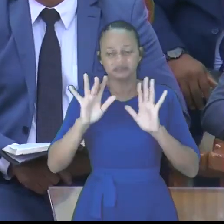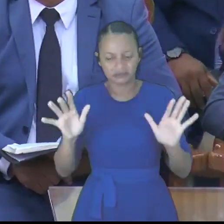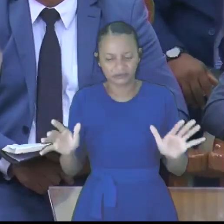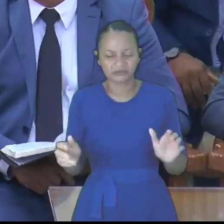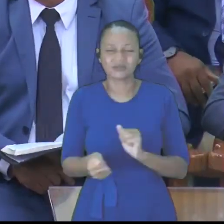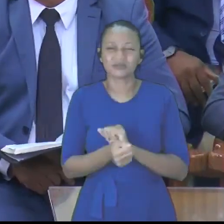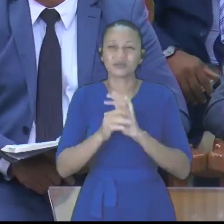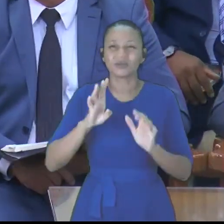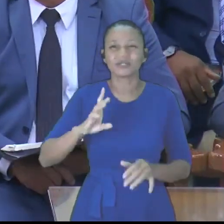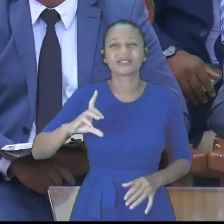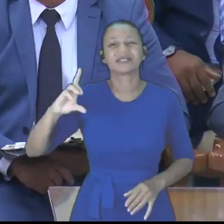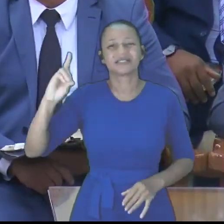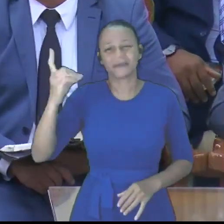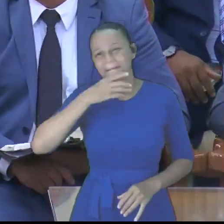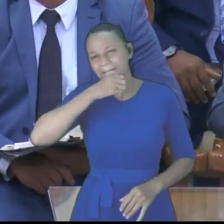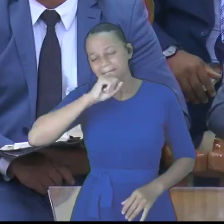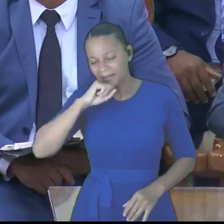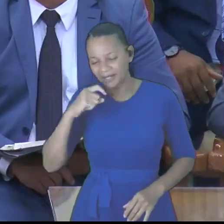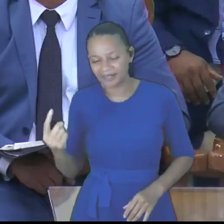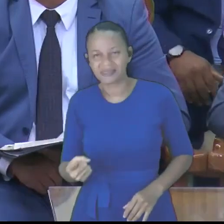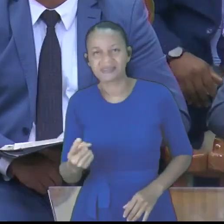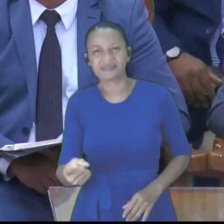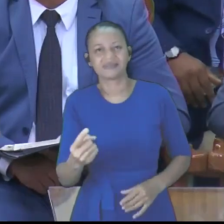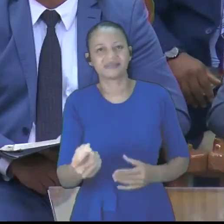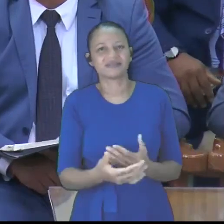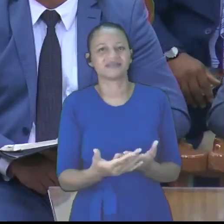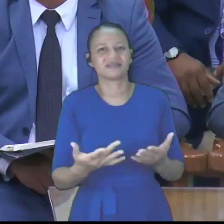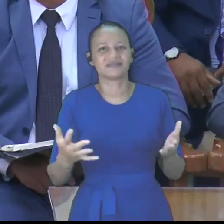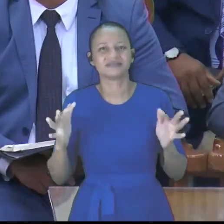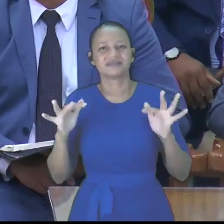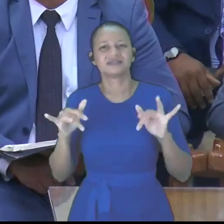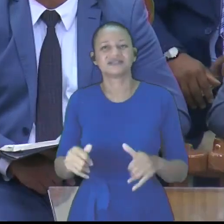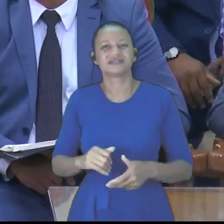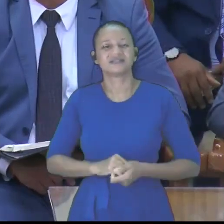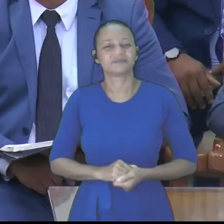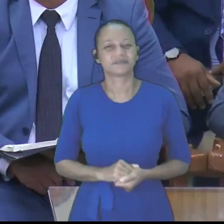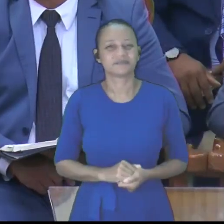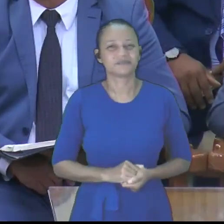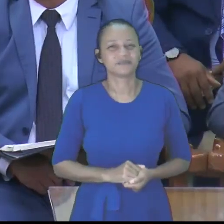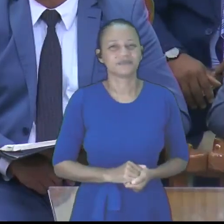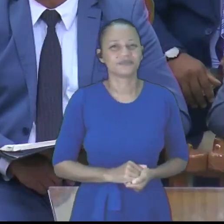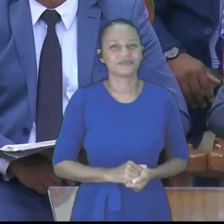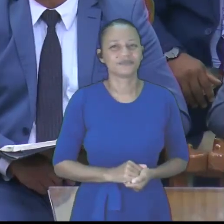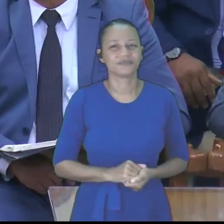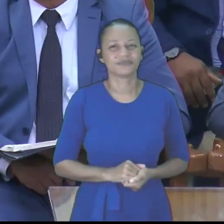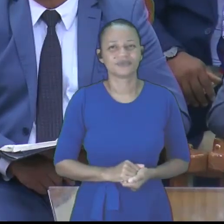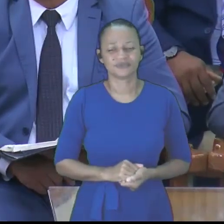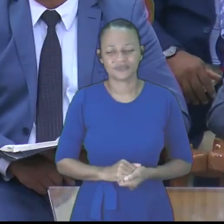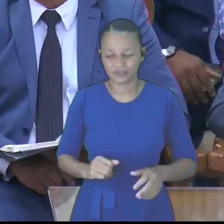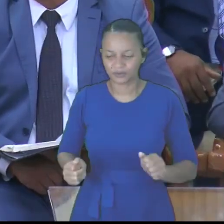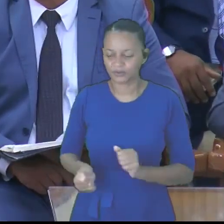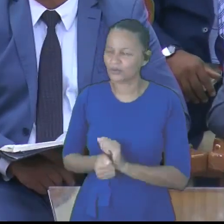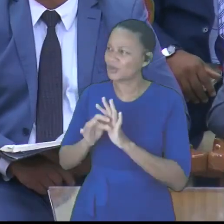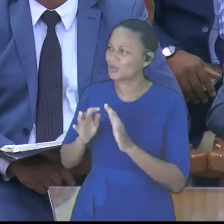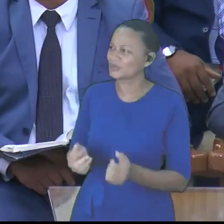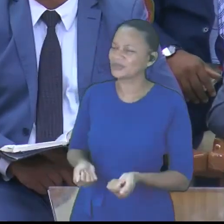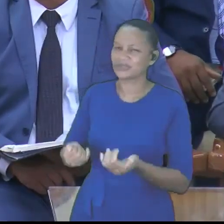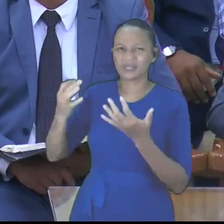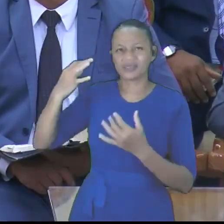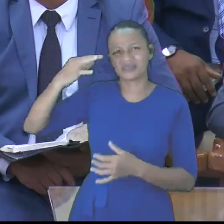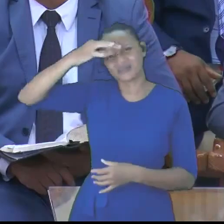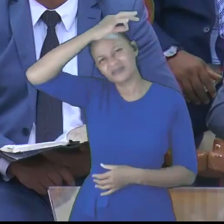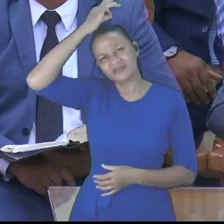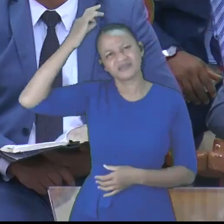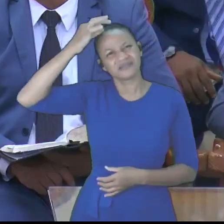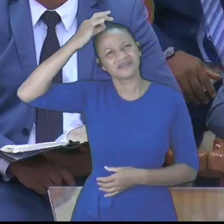Glória a Deus, o Pai eterno, né? Aí no final diz assim: glória dai o Espírito Santo, né? Tem vários hinos que mandam